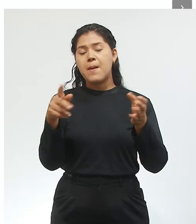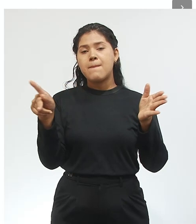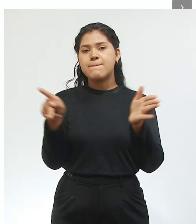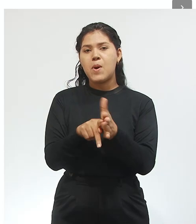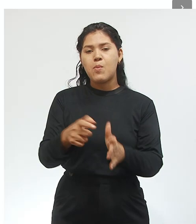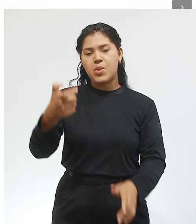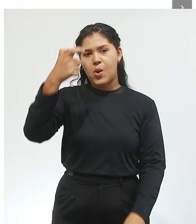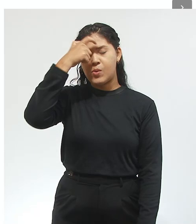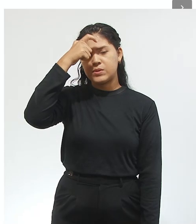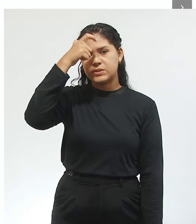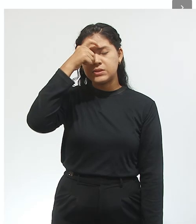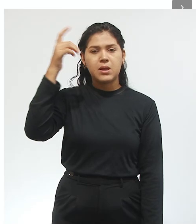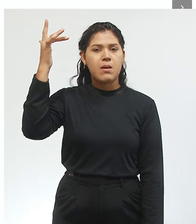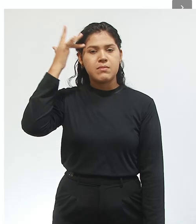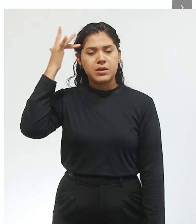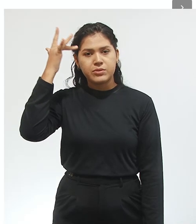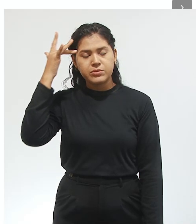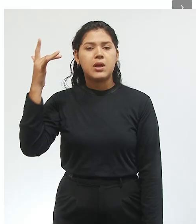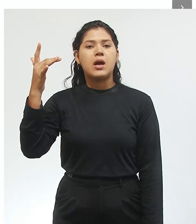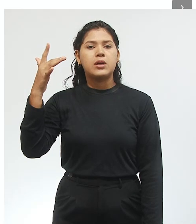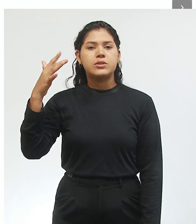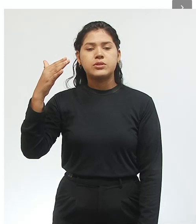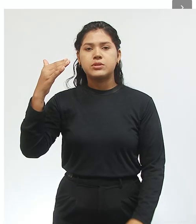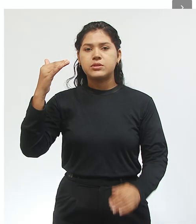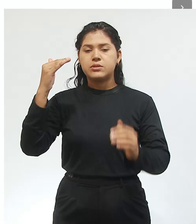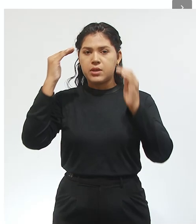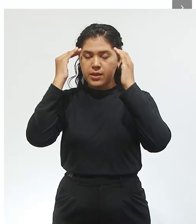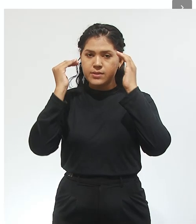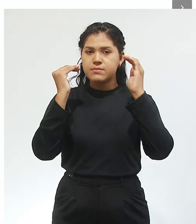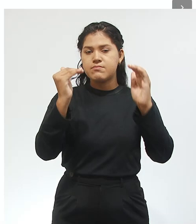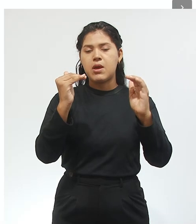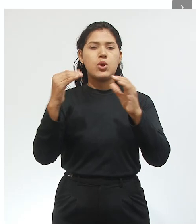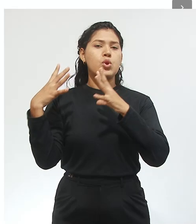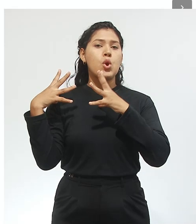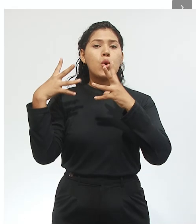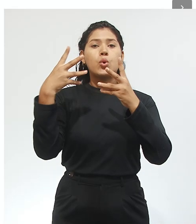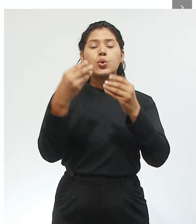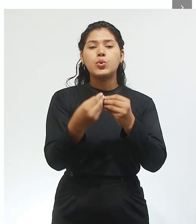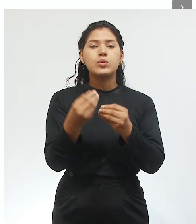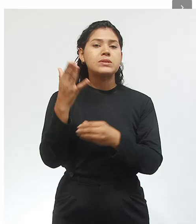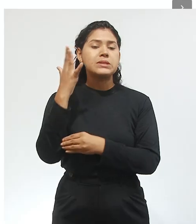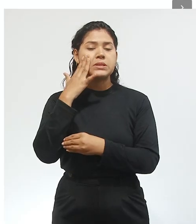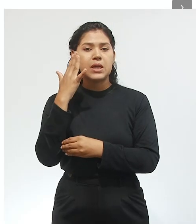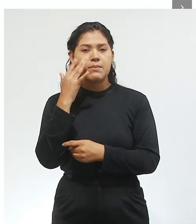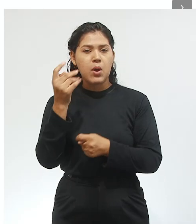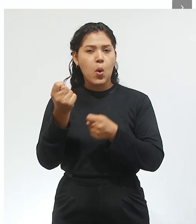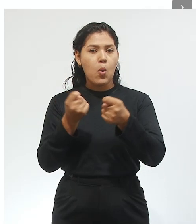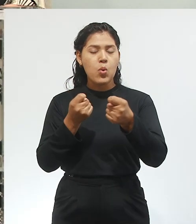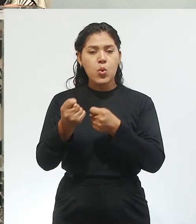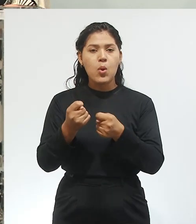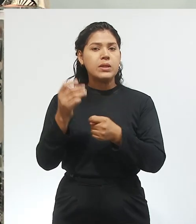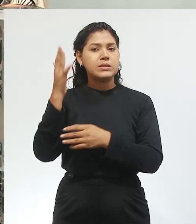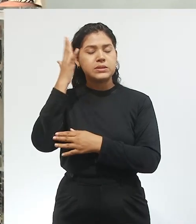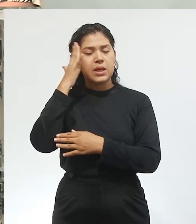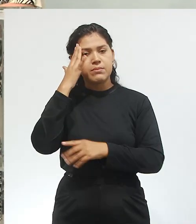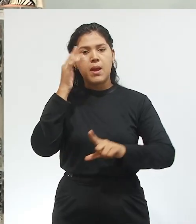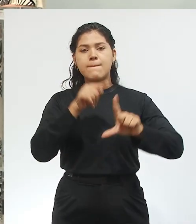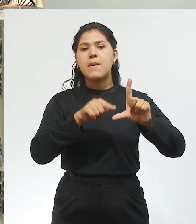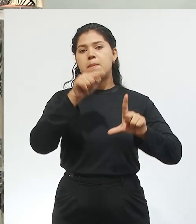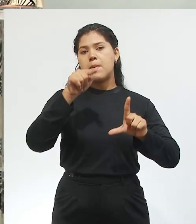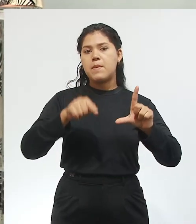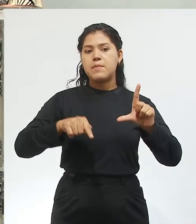educacional, cultural, de melhoria da qualidade de vida, né? E esse tipo de medição, ele precisa ser verificado, né?